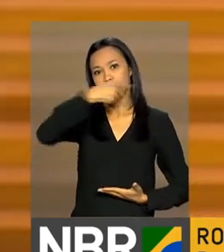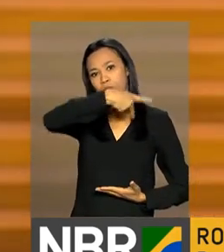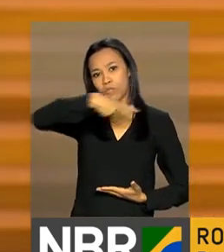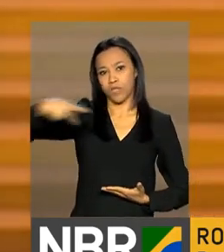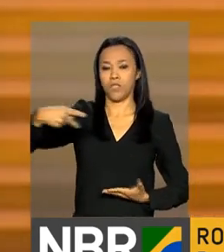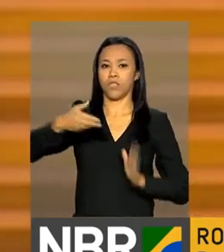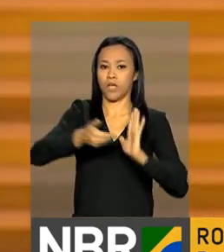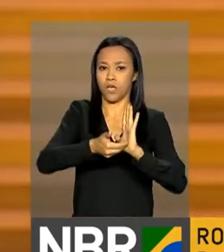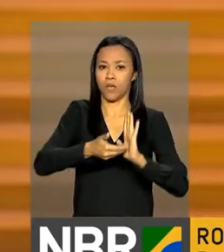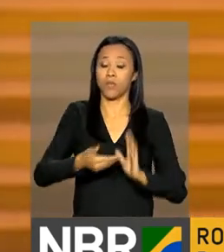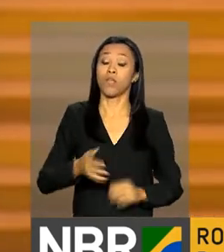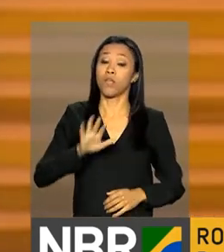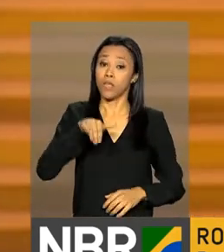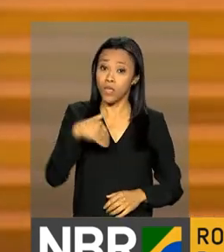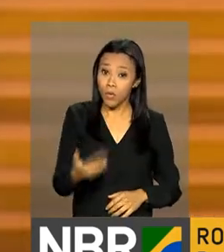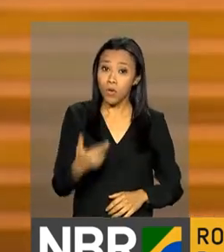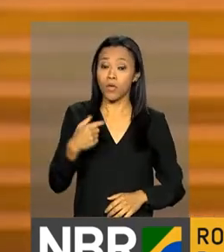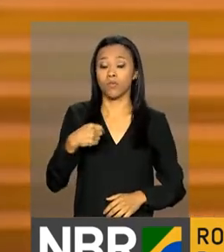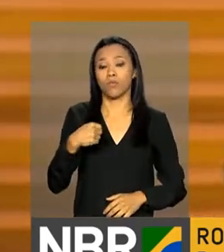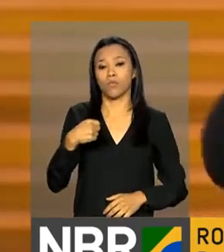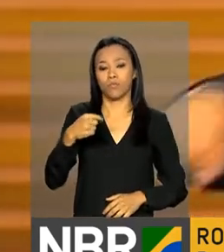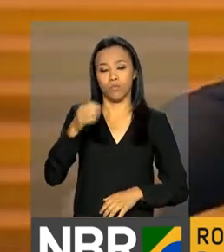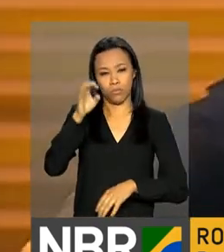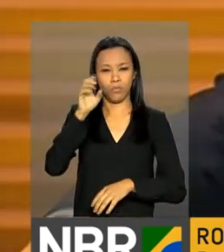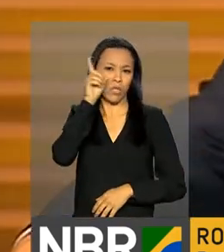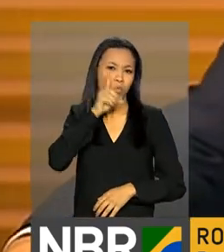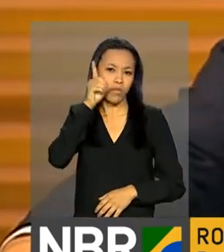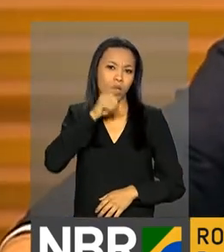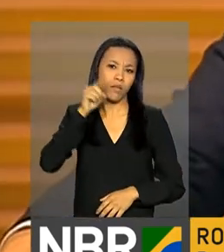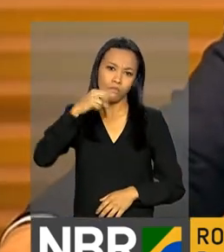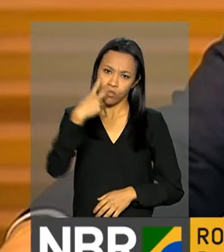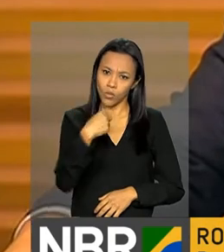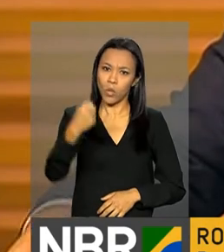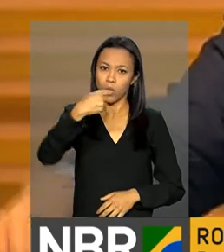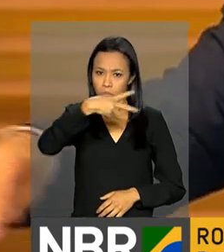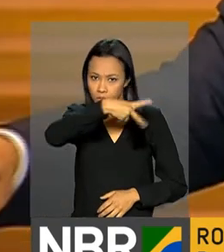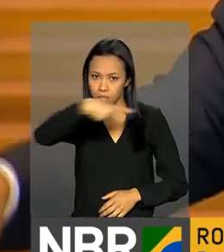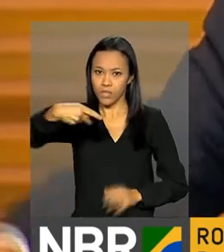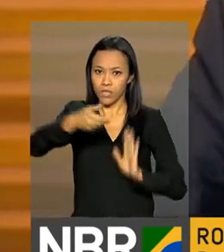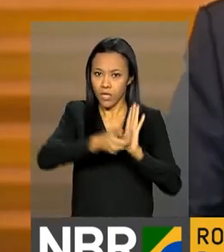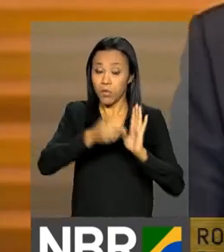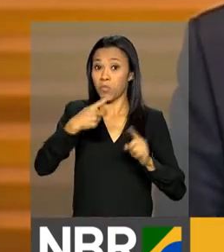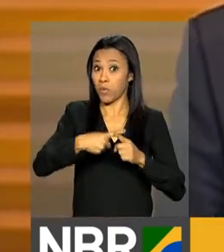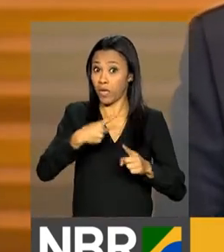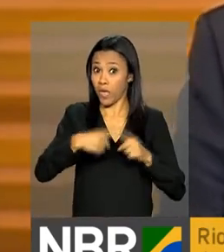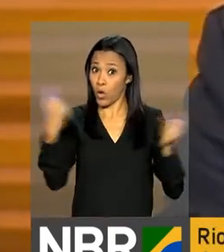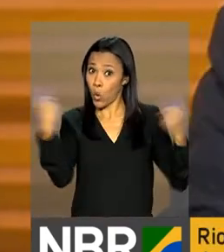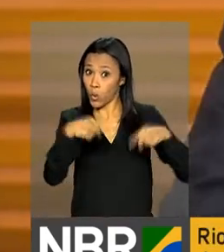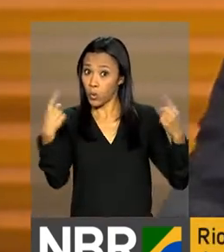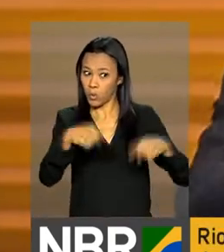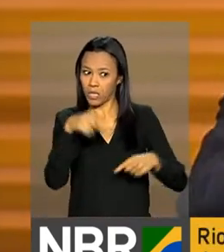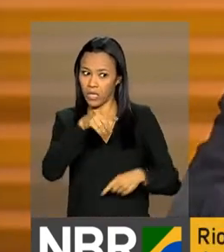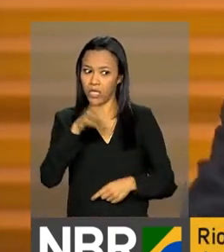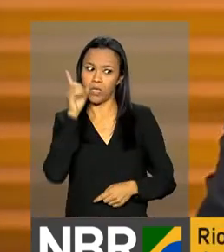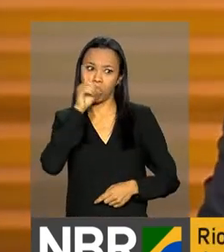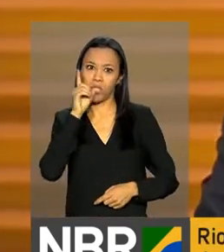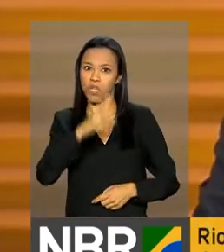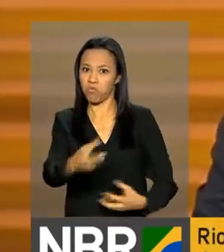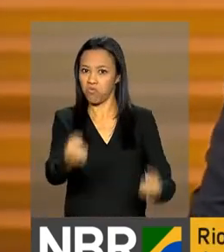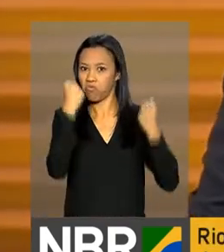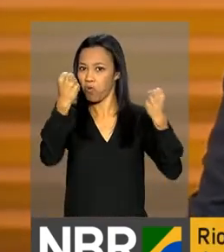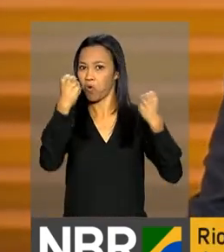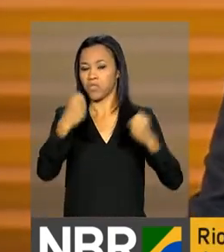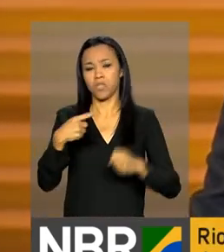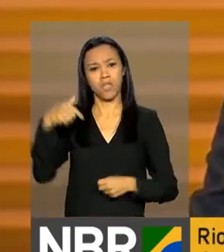quando um deputado de um estado é candidato a presidente da Câmara, a bancada vota contra, porque aquele deputado vai ficar muito forte. Nessa bancada não aconteceu